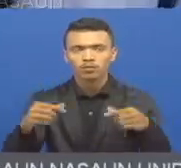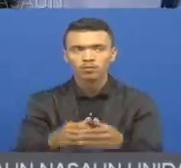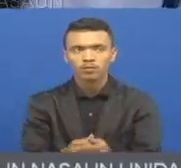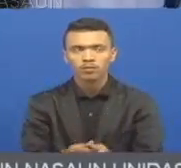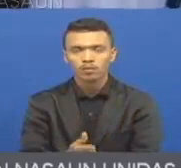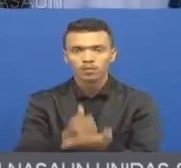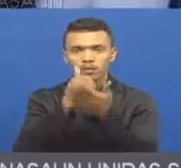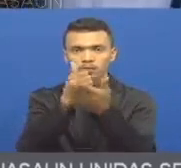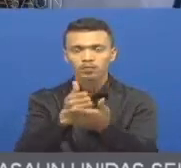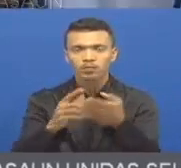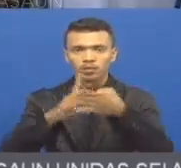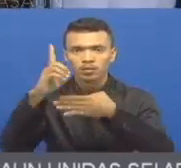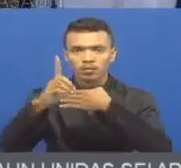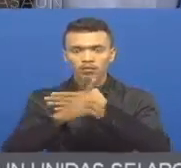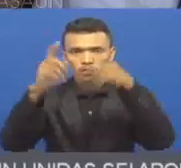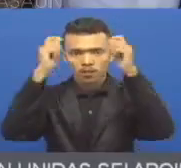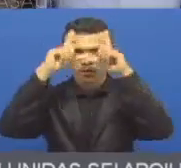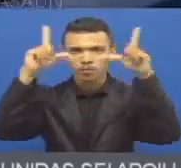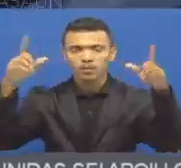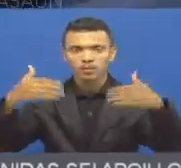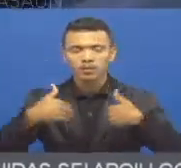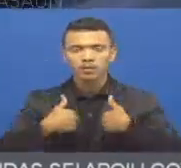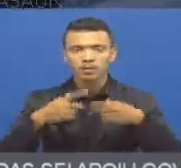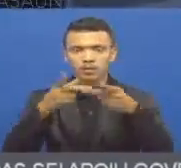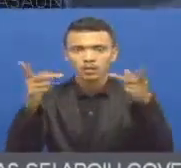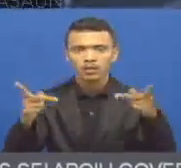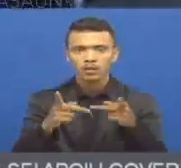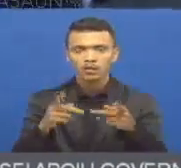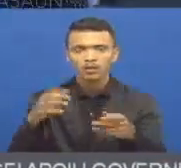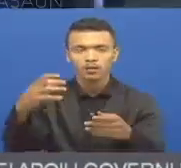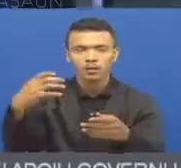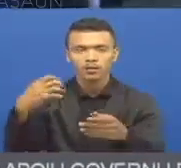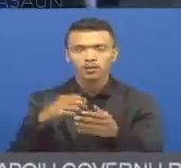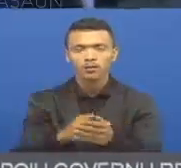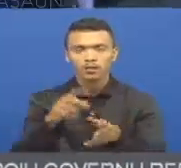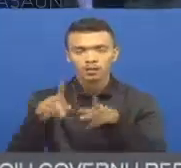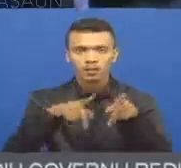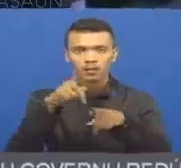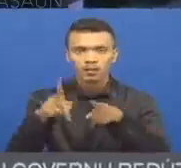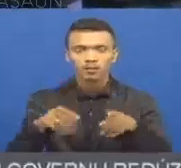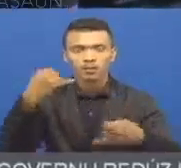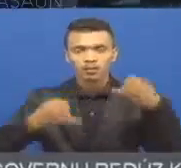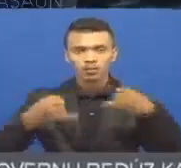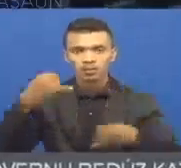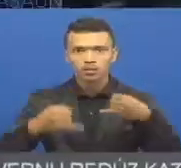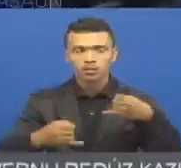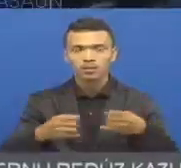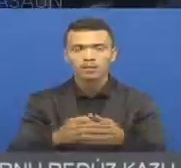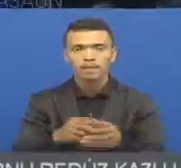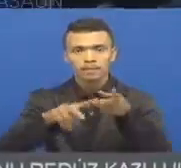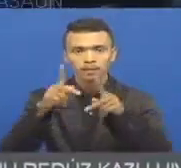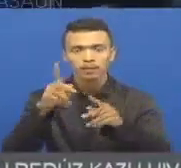o de apoio no desenvolve Timor-Leste e a área capacitação institucional, recurso humano, justiça,